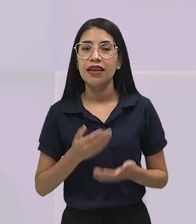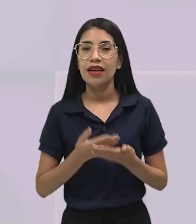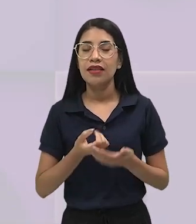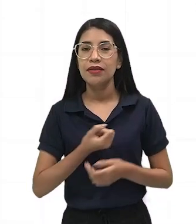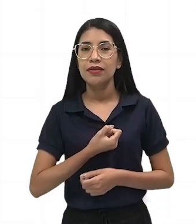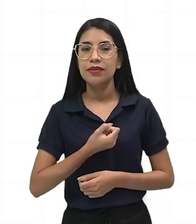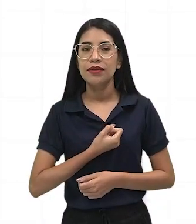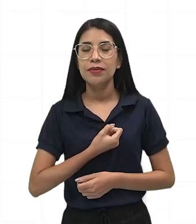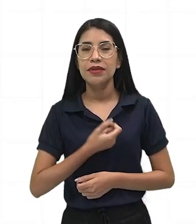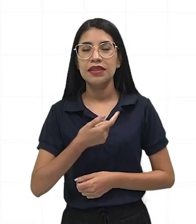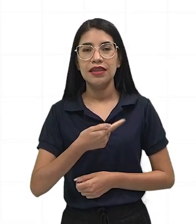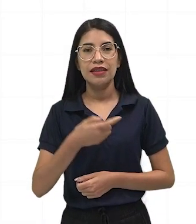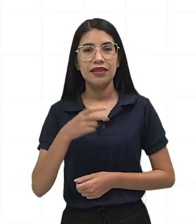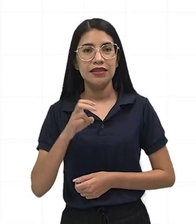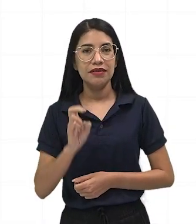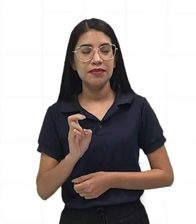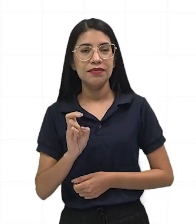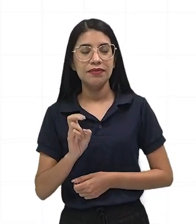de número